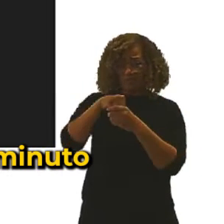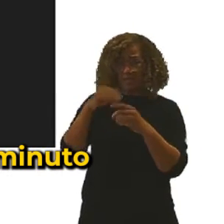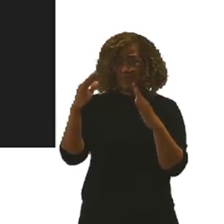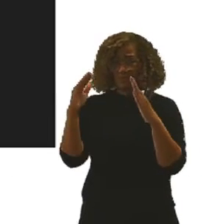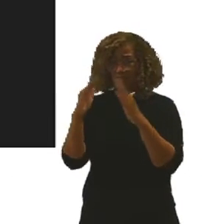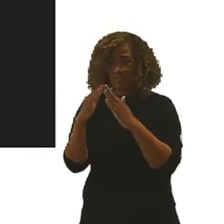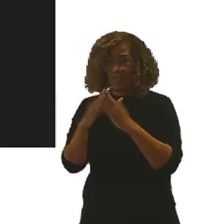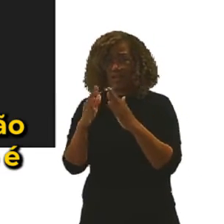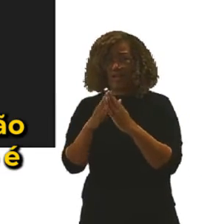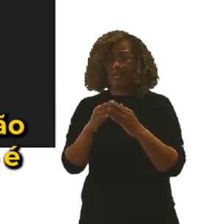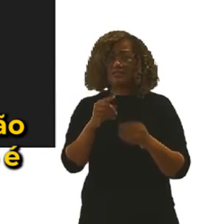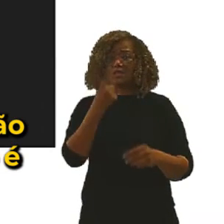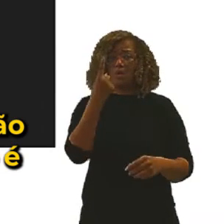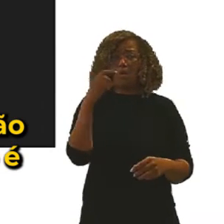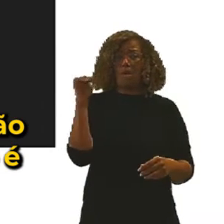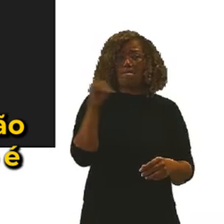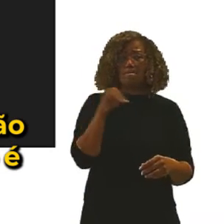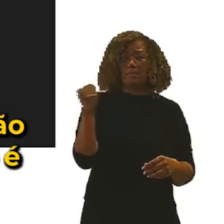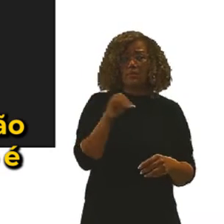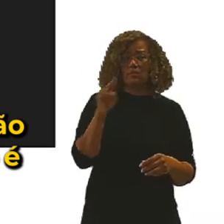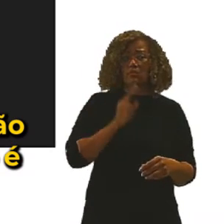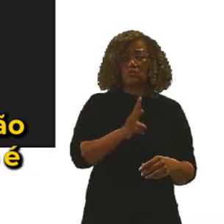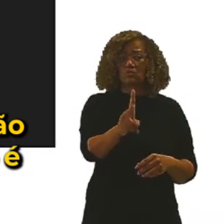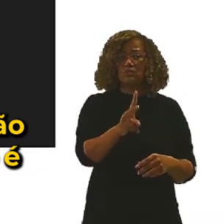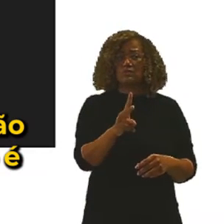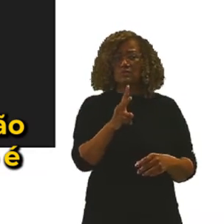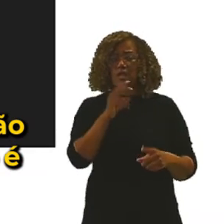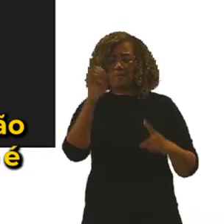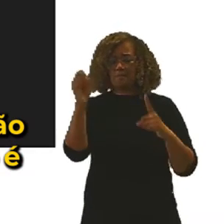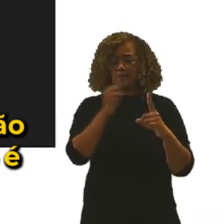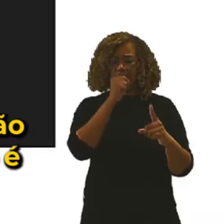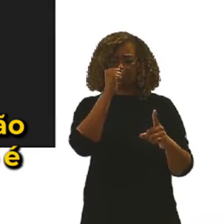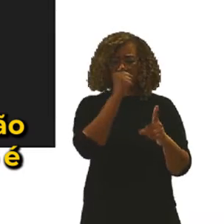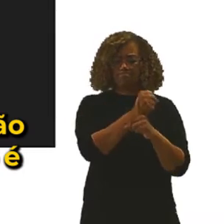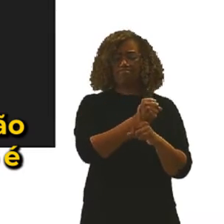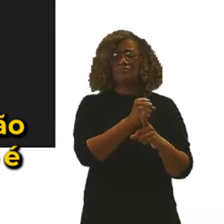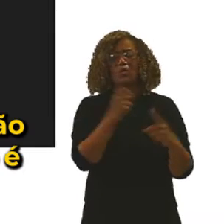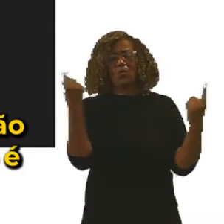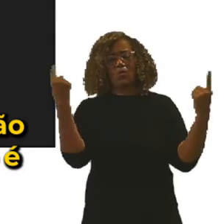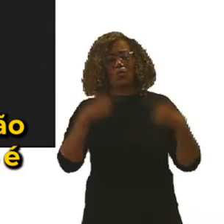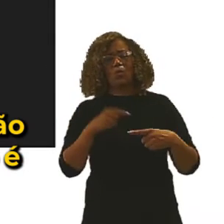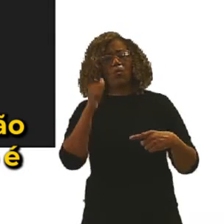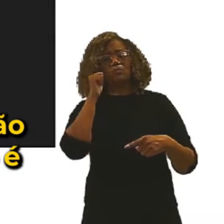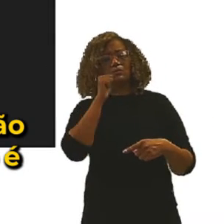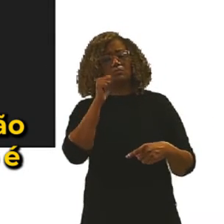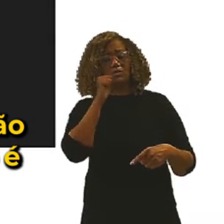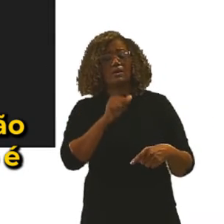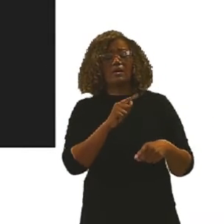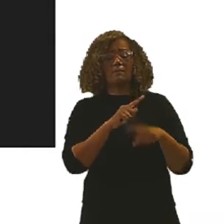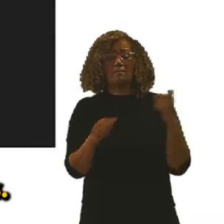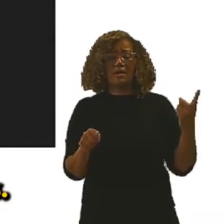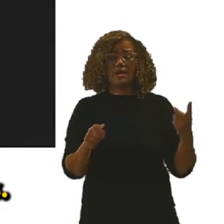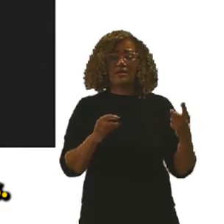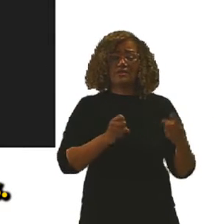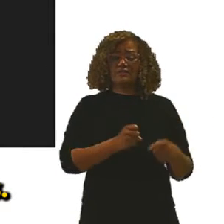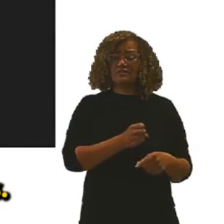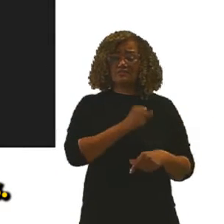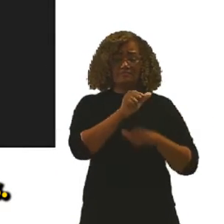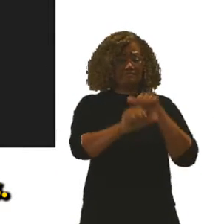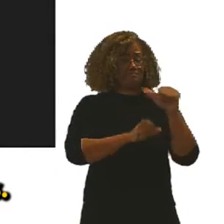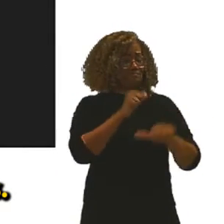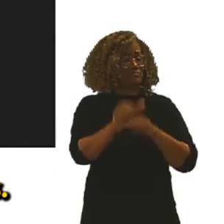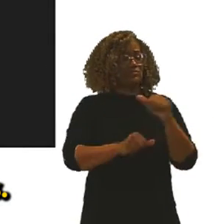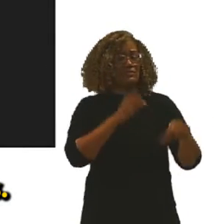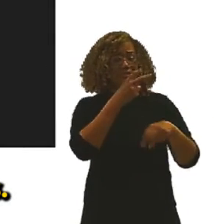durante a pandemia. Nós temos ainda a sinalização de que não só o olhar com perspectiva de gênero é fundamental nessa prevenção, mas também o olhar